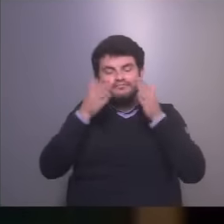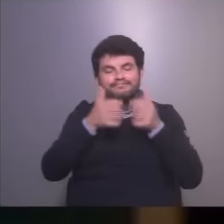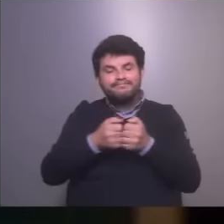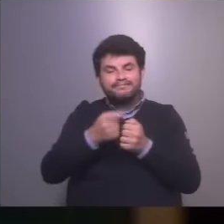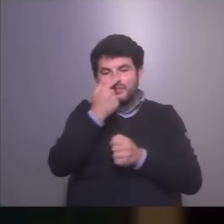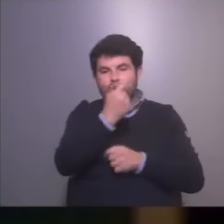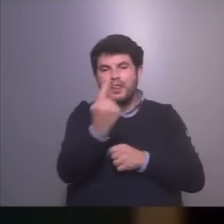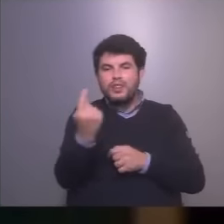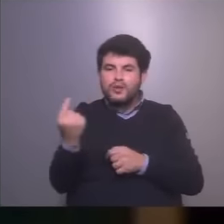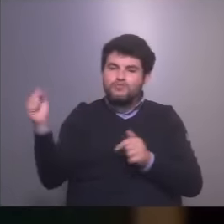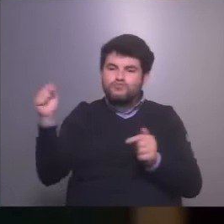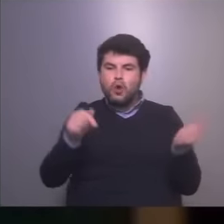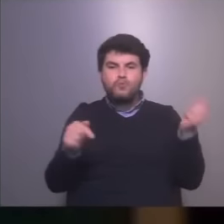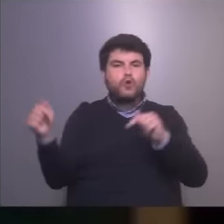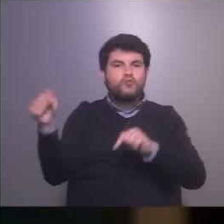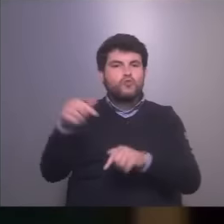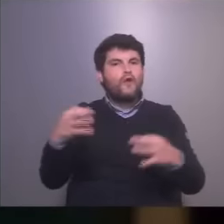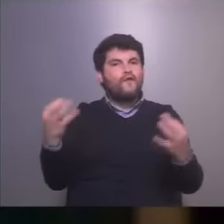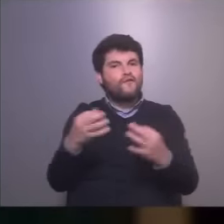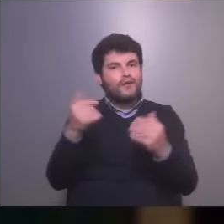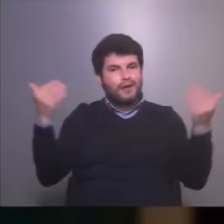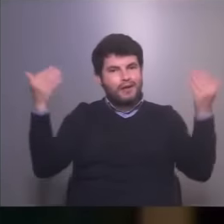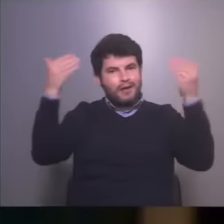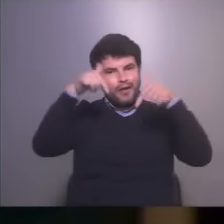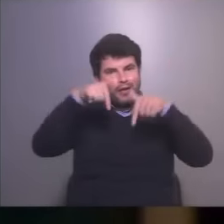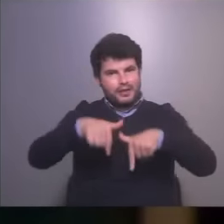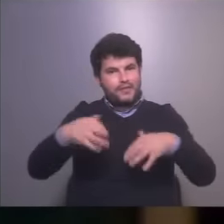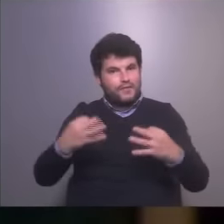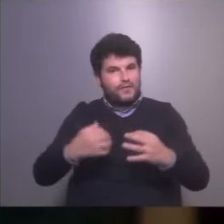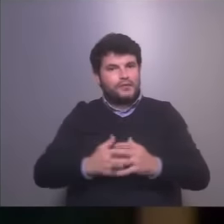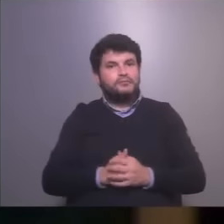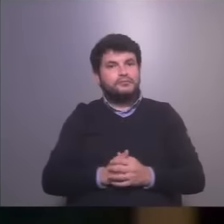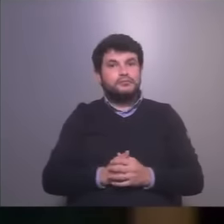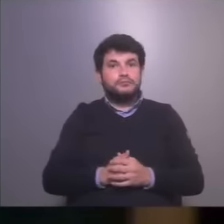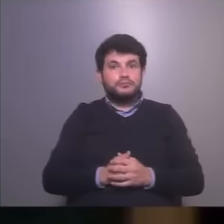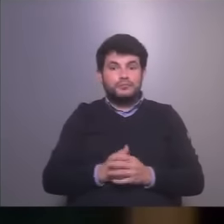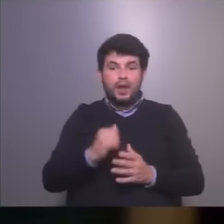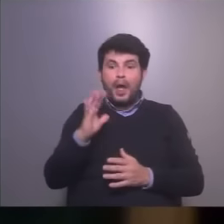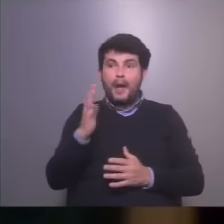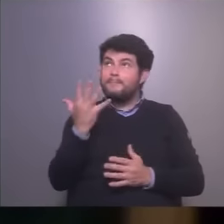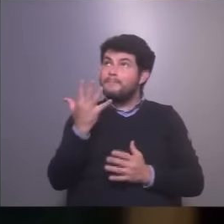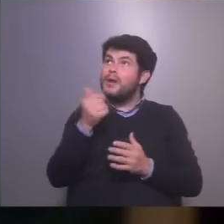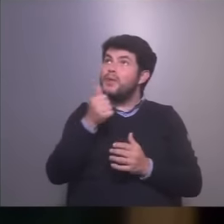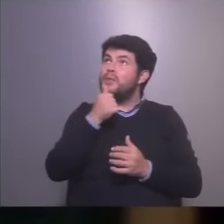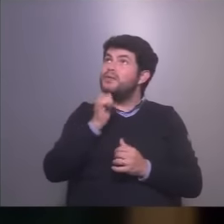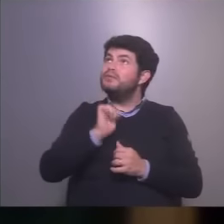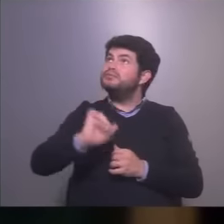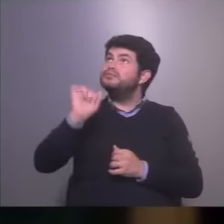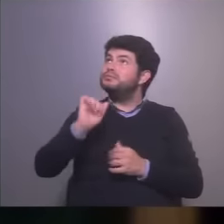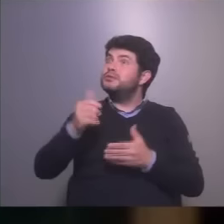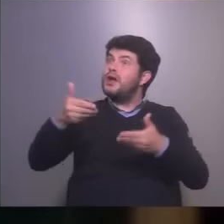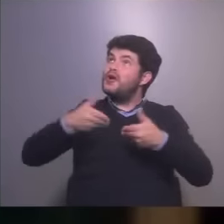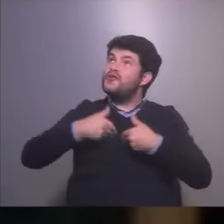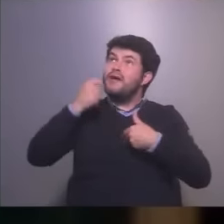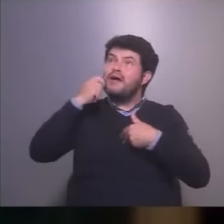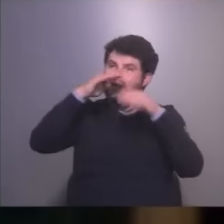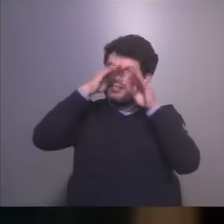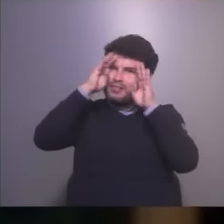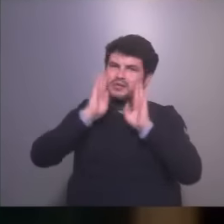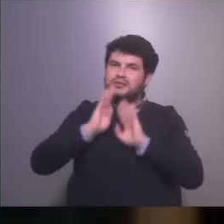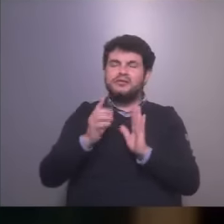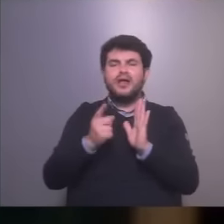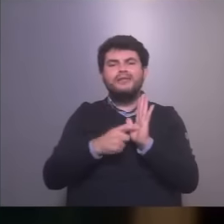Rosário. Meditemos os mistérios da alegria e rezemos pelas intenções de cada um dos peregrinos que aqui se encontra nesta